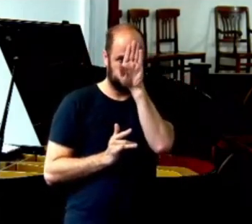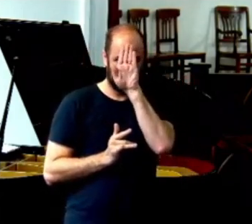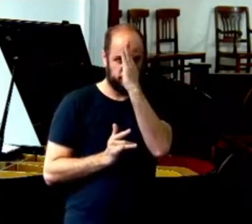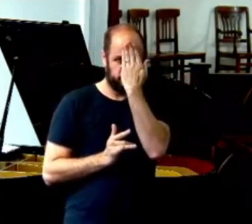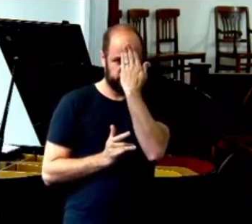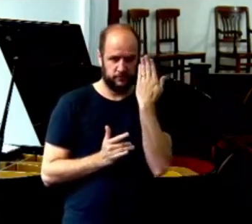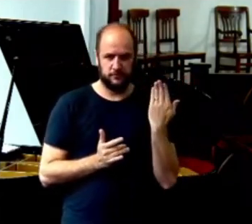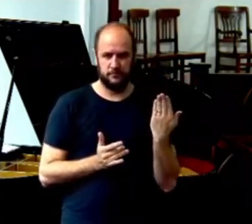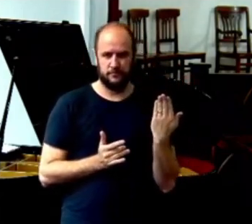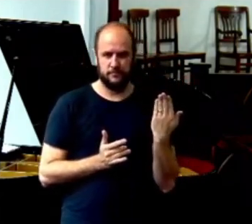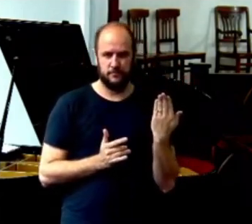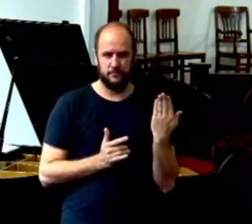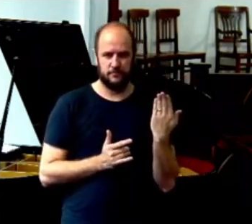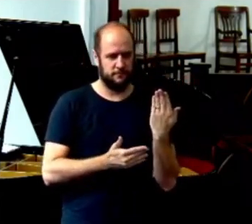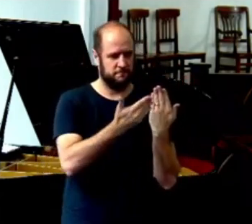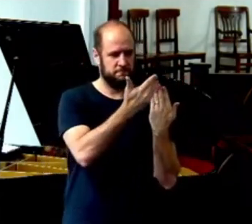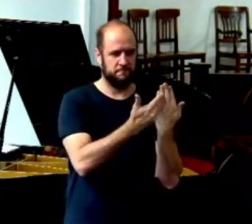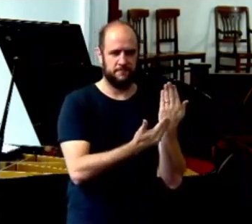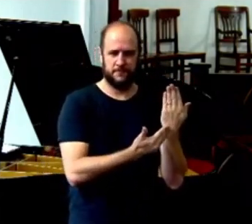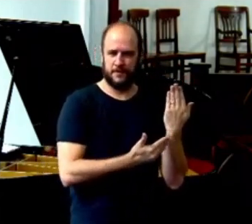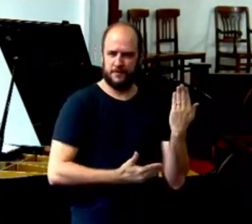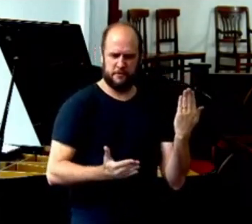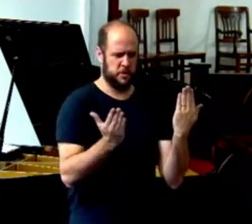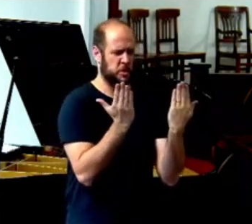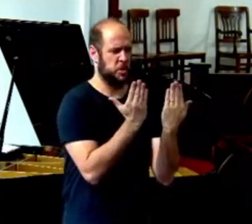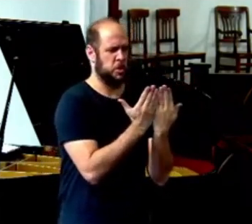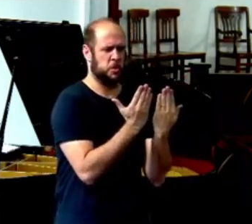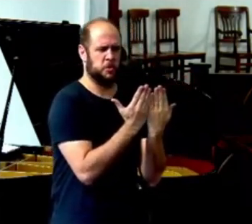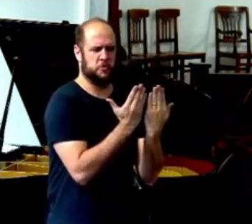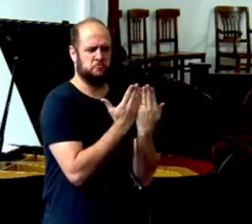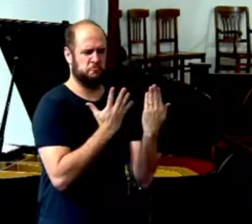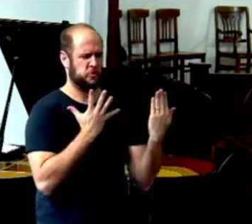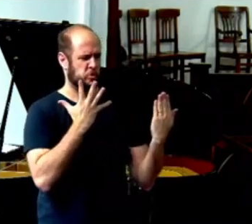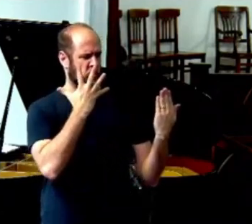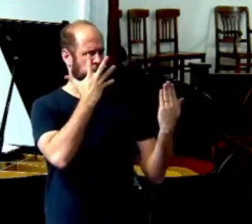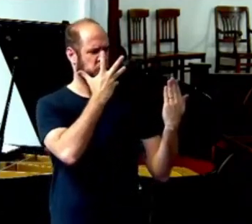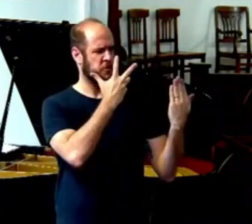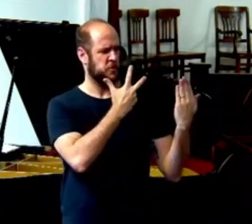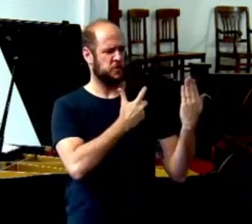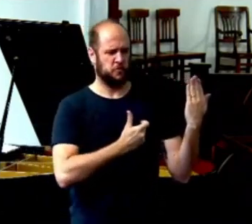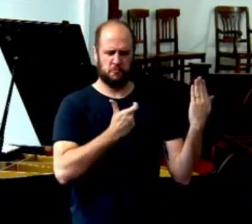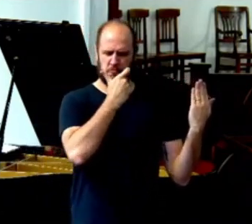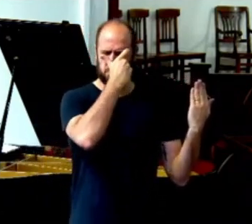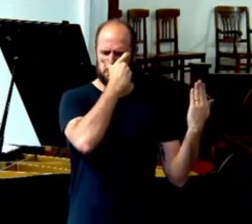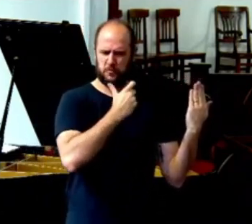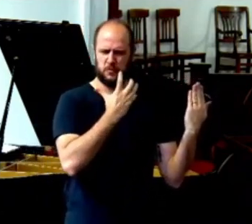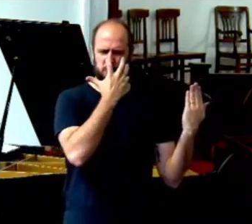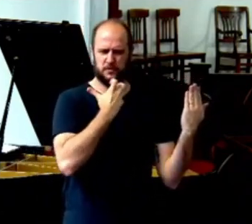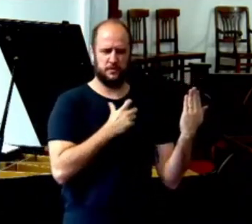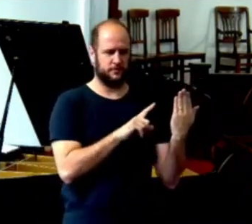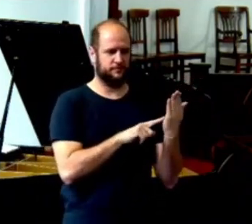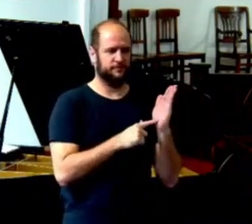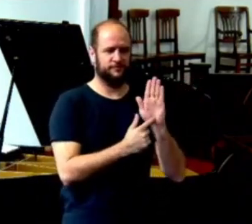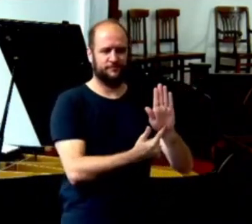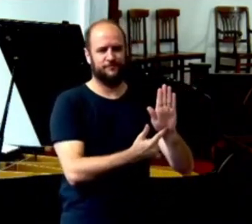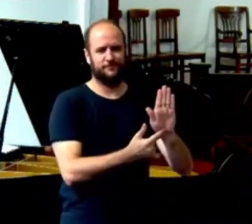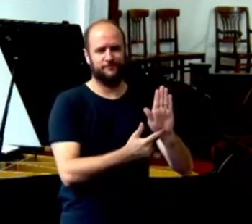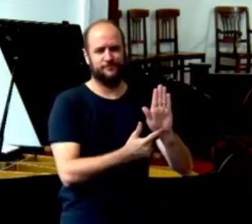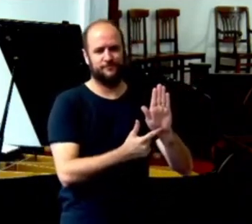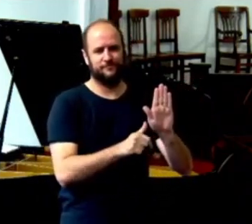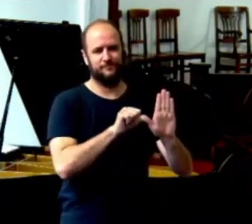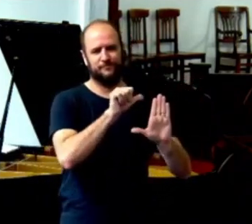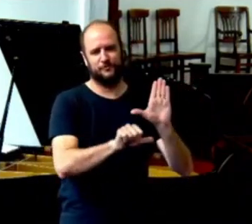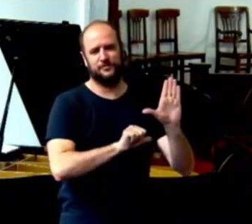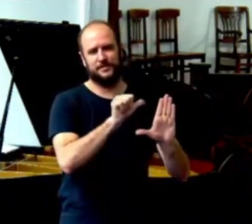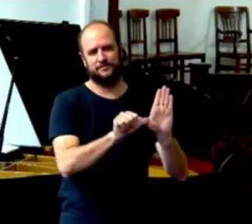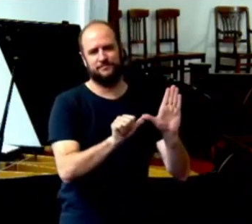Uma talvez vivenciada dentro da igreja e outra na vida real, de